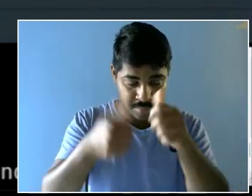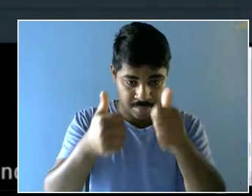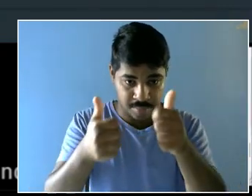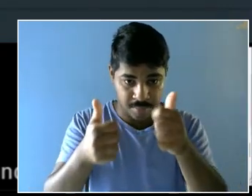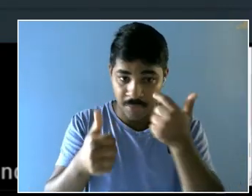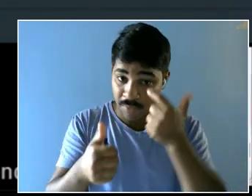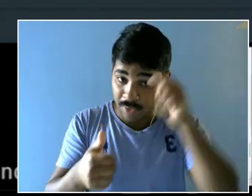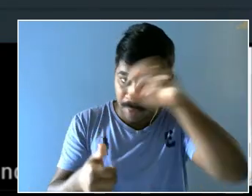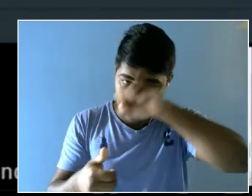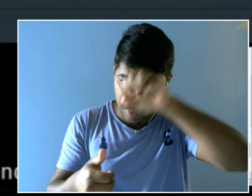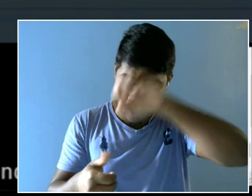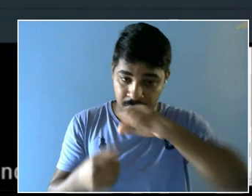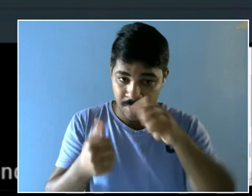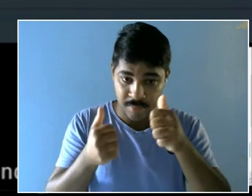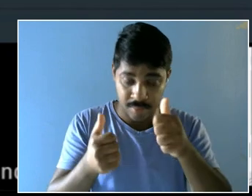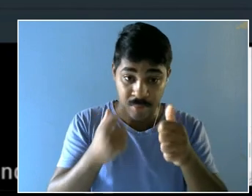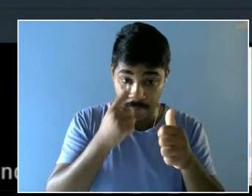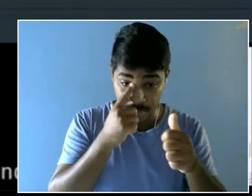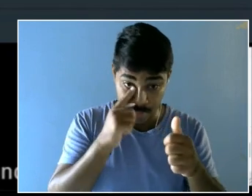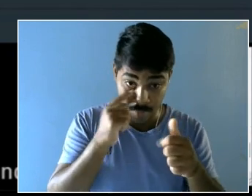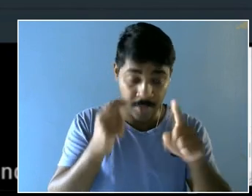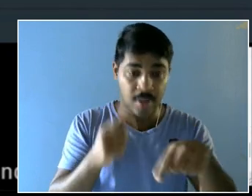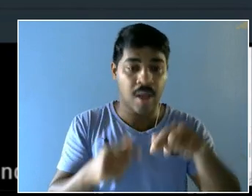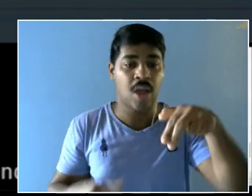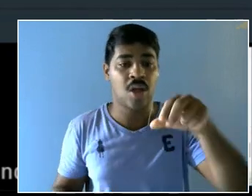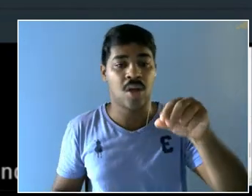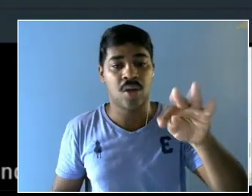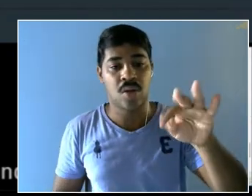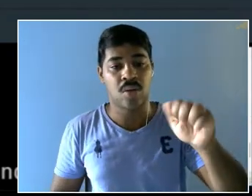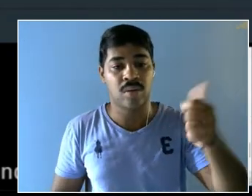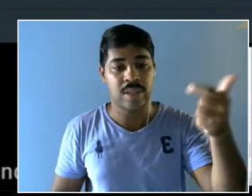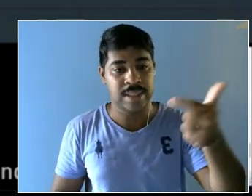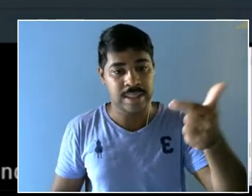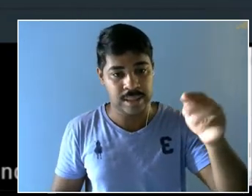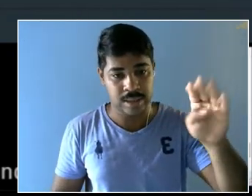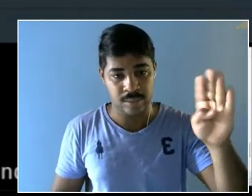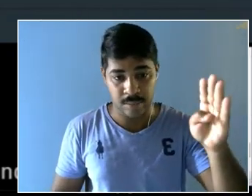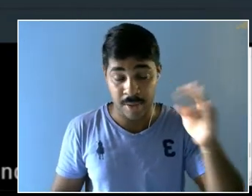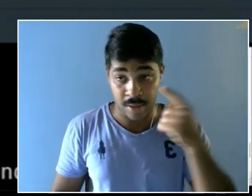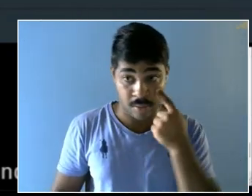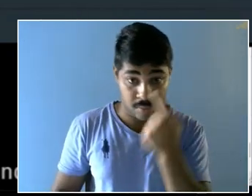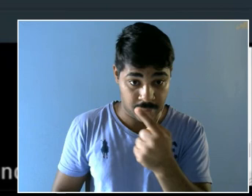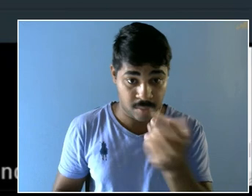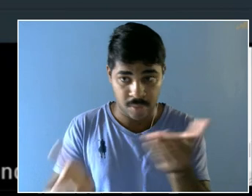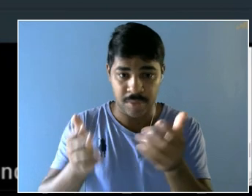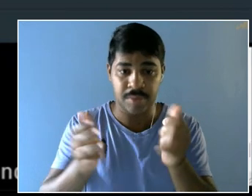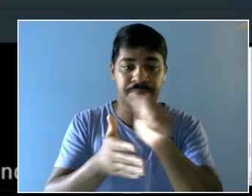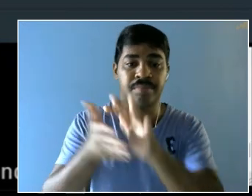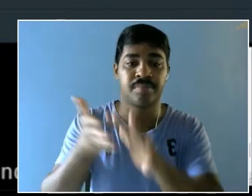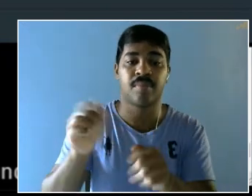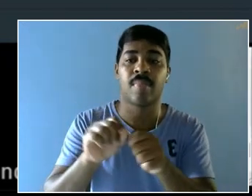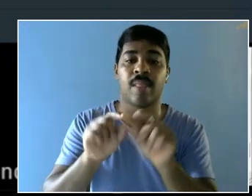coisa na aula de hoje. Isso aqui já vai contar para o segundo bimestre, certo? Então, na atividade que eu quero que vocês façam hoje, quero que vocês